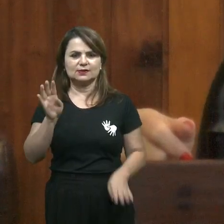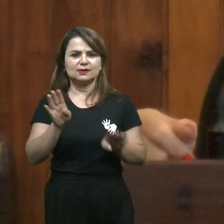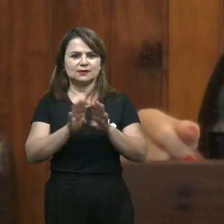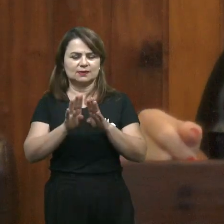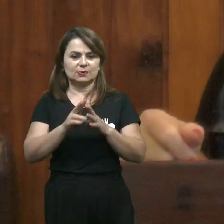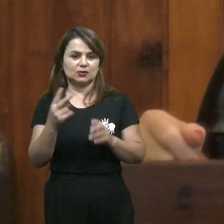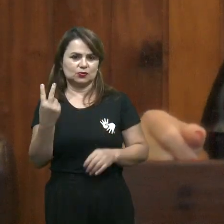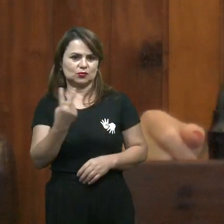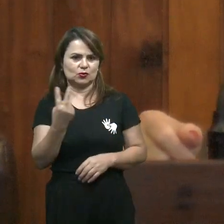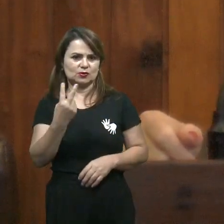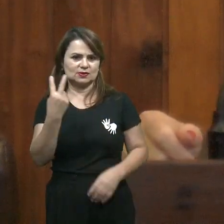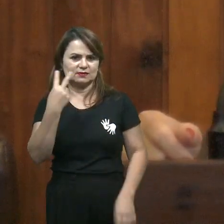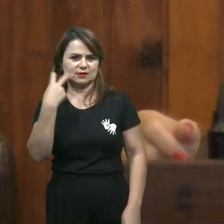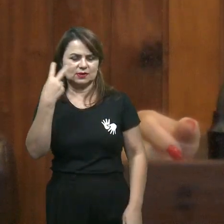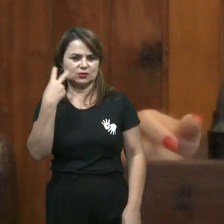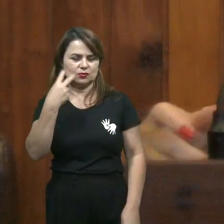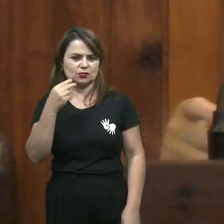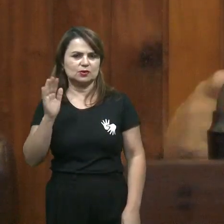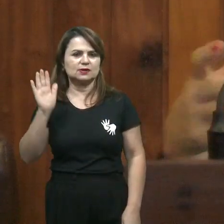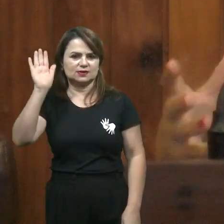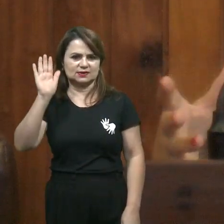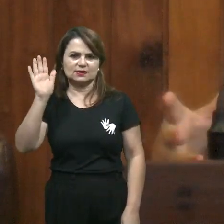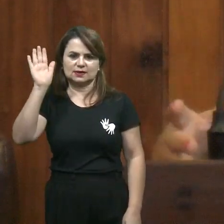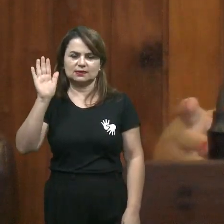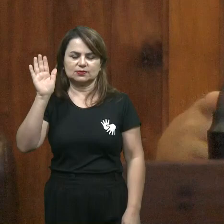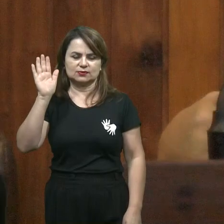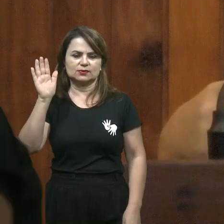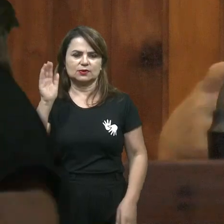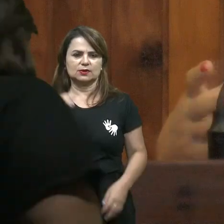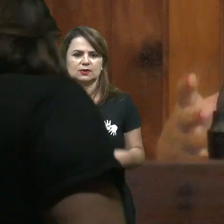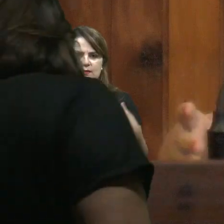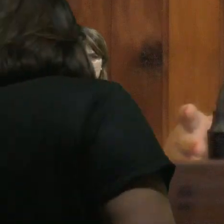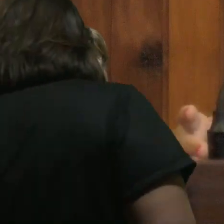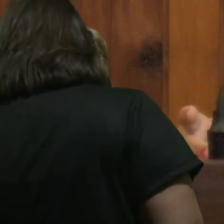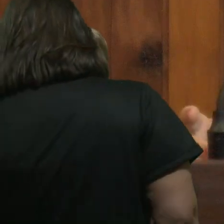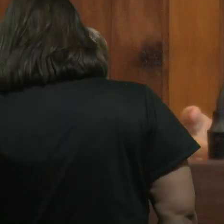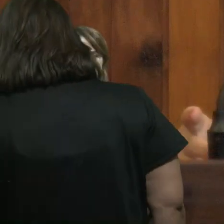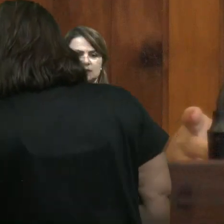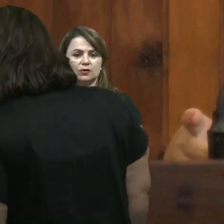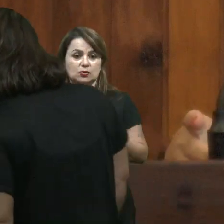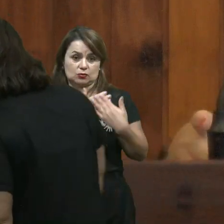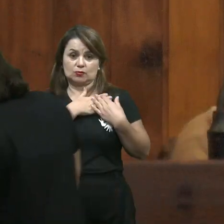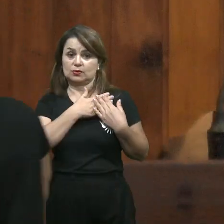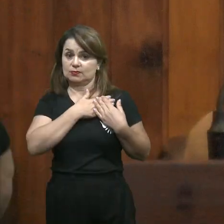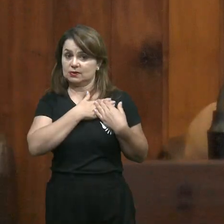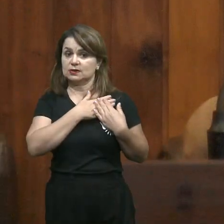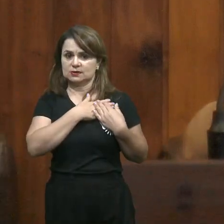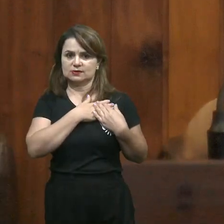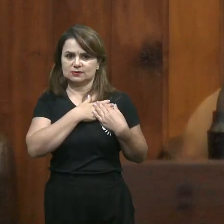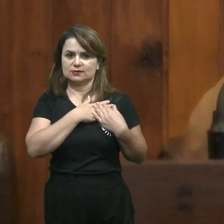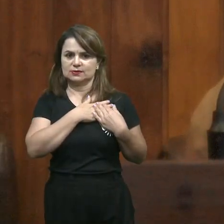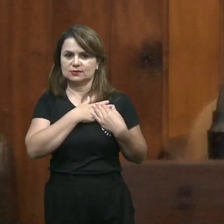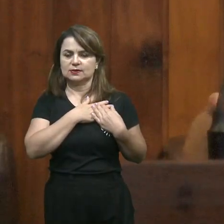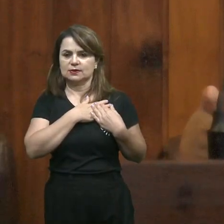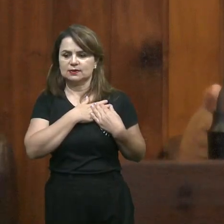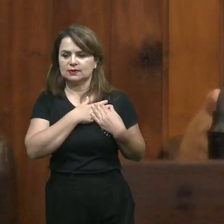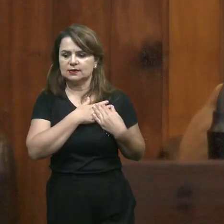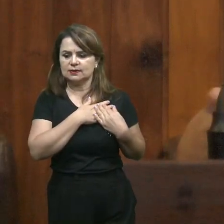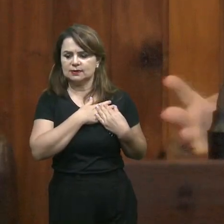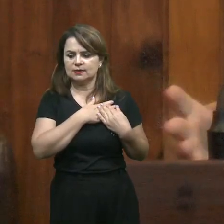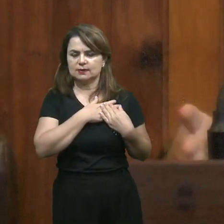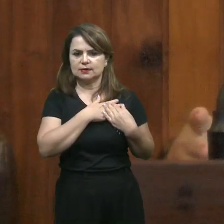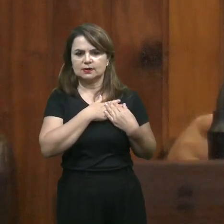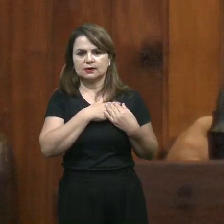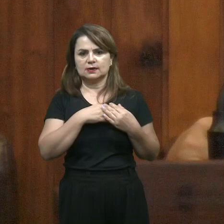duas pessoas aqui dentro, para que continuem e assumam este compromisso na tarde,